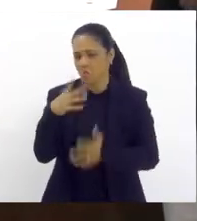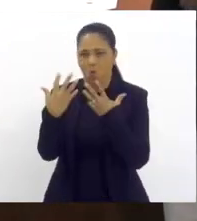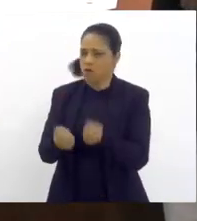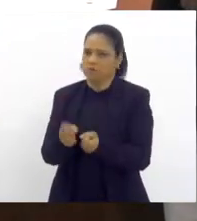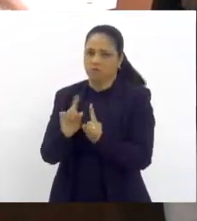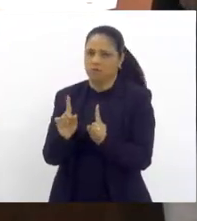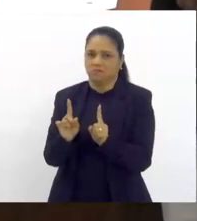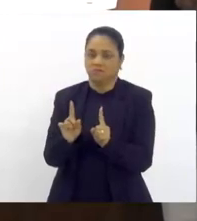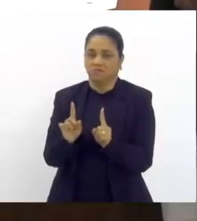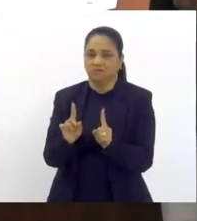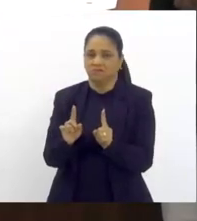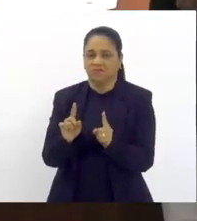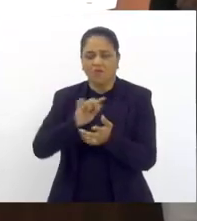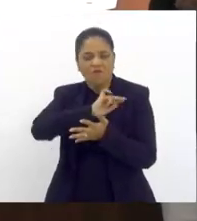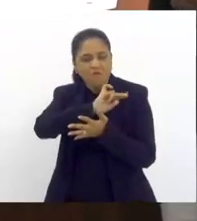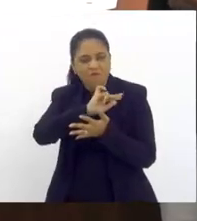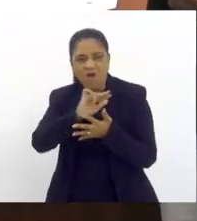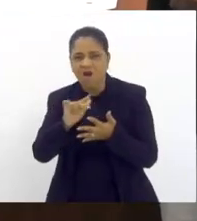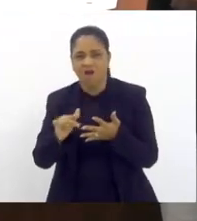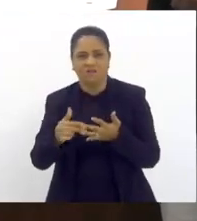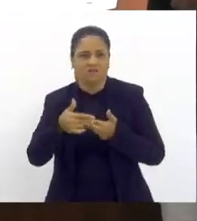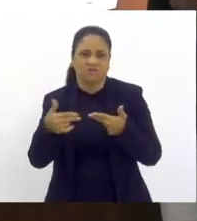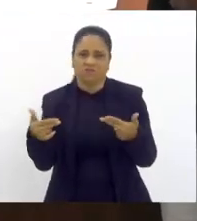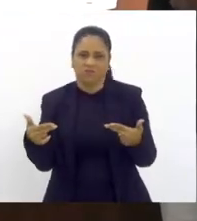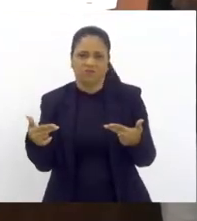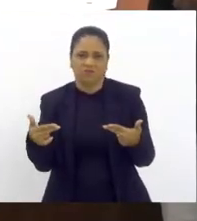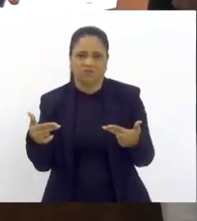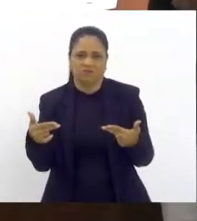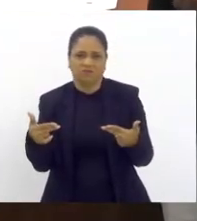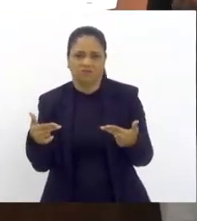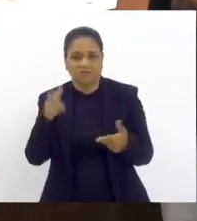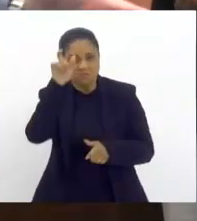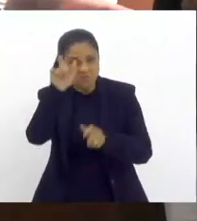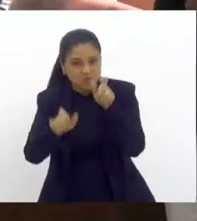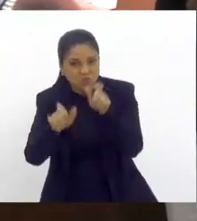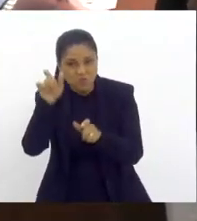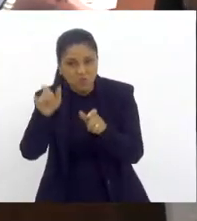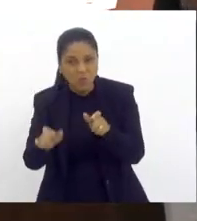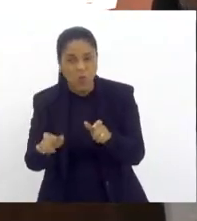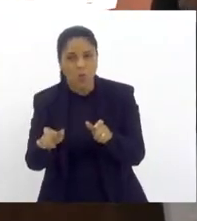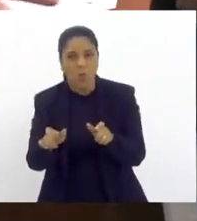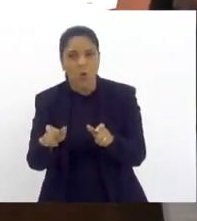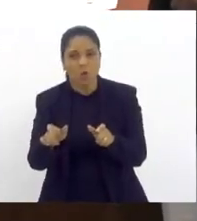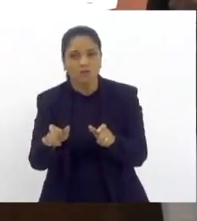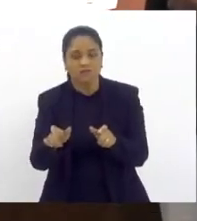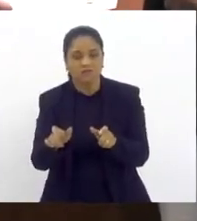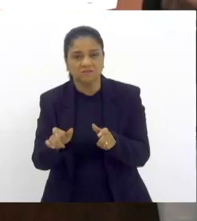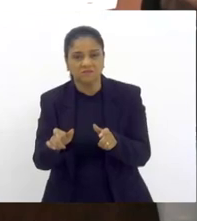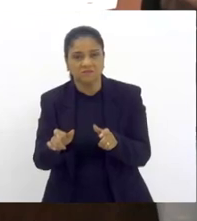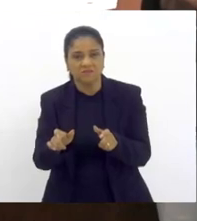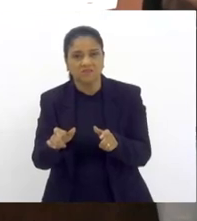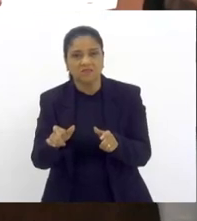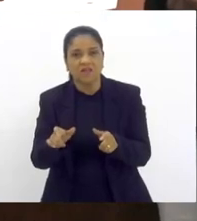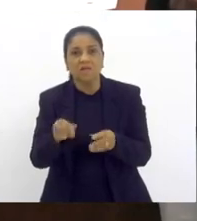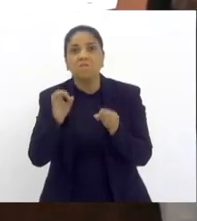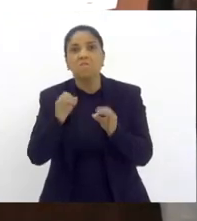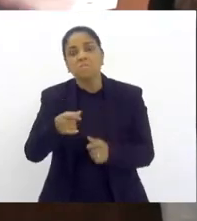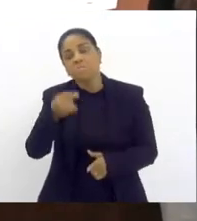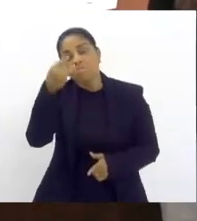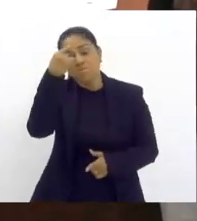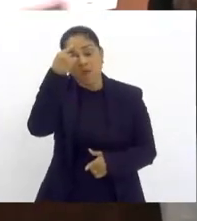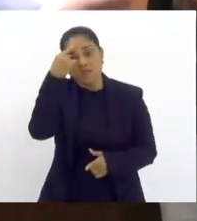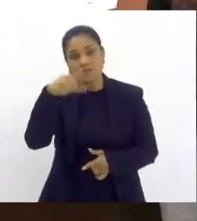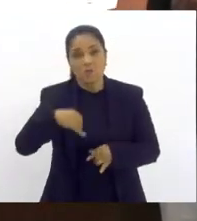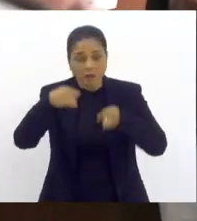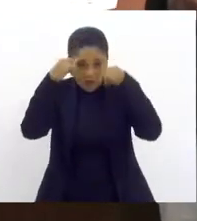São diversos casos de pessoas que se sentem o que querem sentir e pronto. Imaginem se uma vaca se sentir